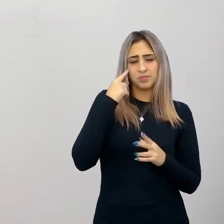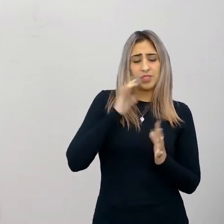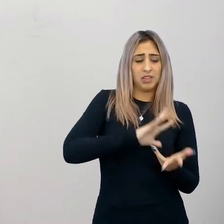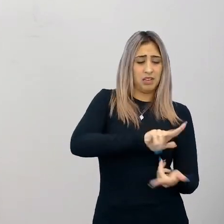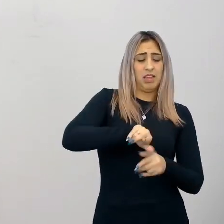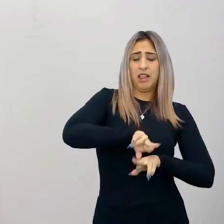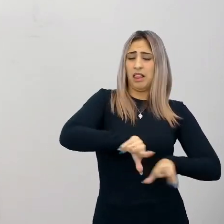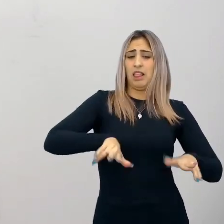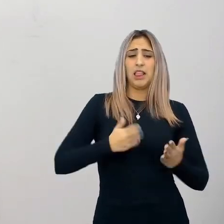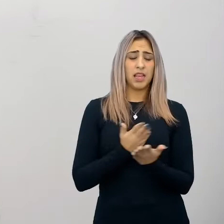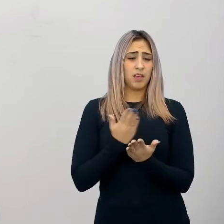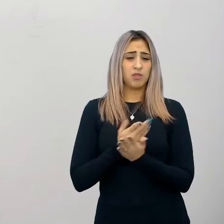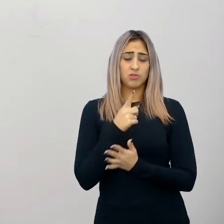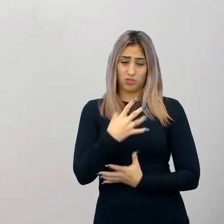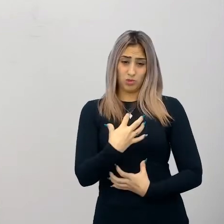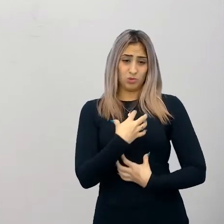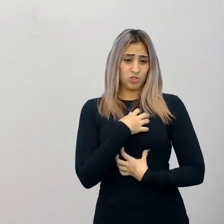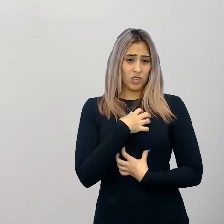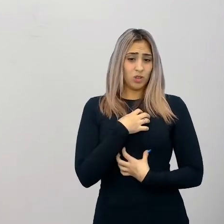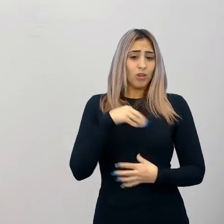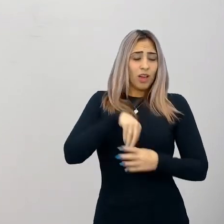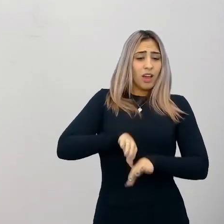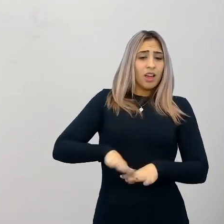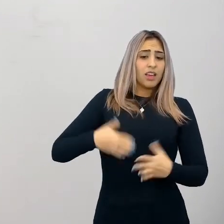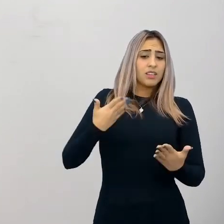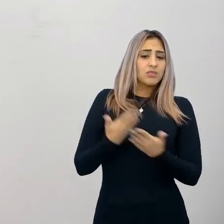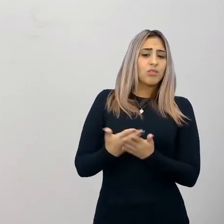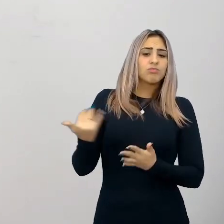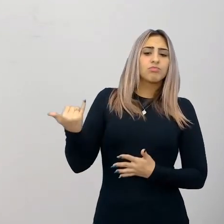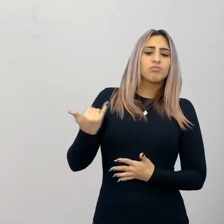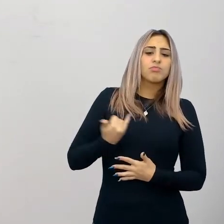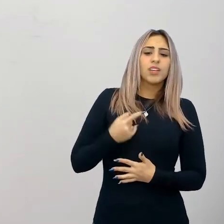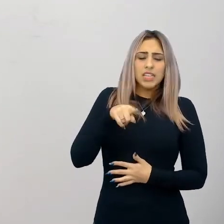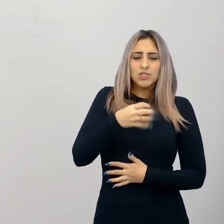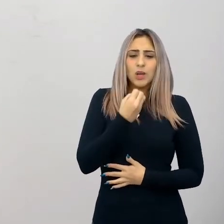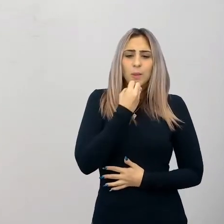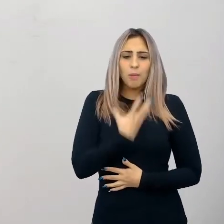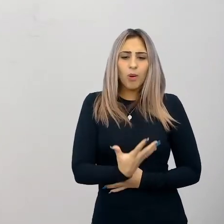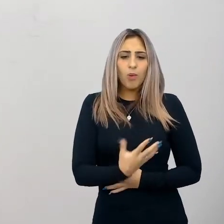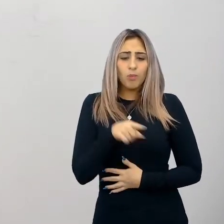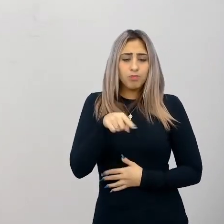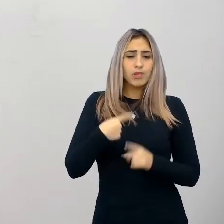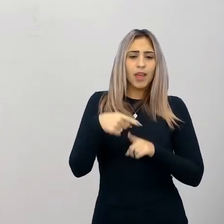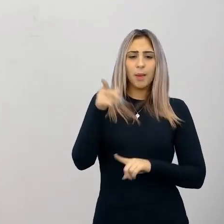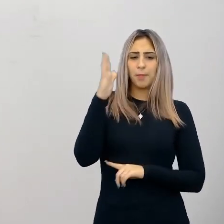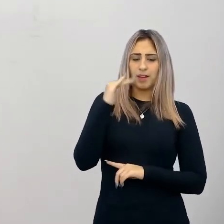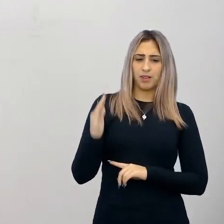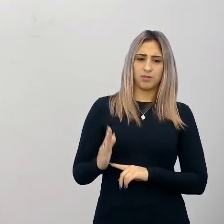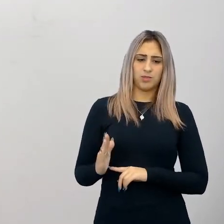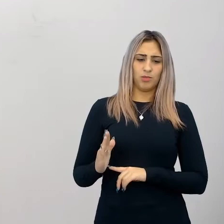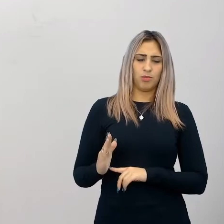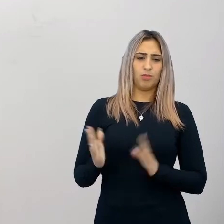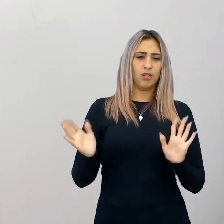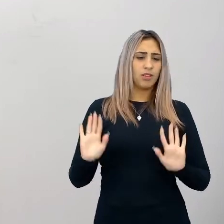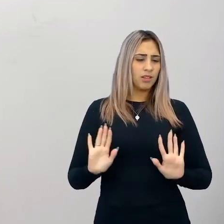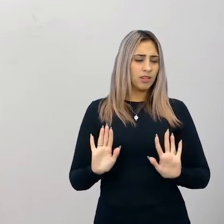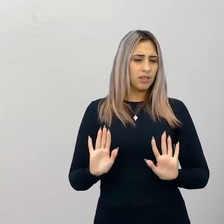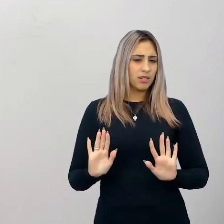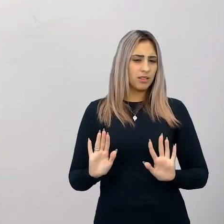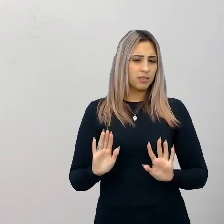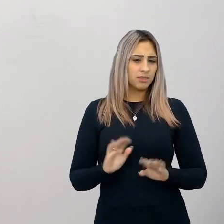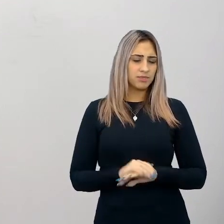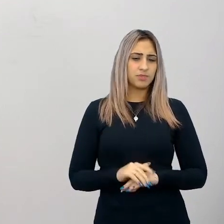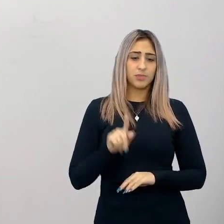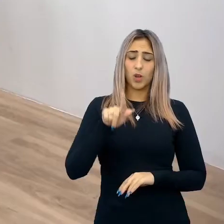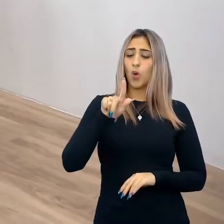diversos livros que, de certa forma, a escola me falou, olha, isso aqui é bom porque isso aqui é Brasil. Acho que o primeiro que eu fiz dos clássicos foi